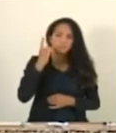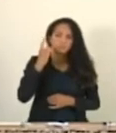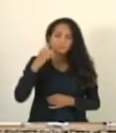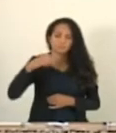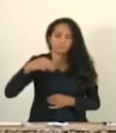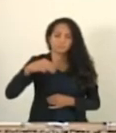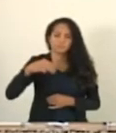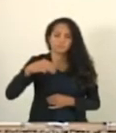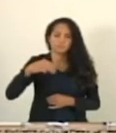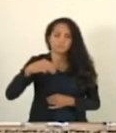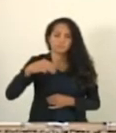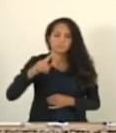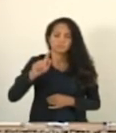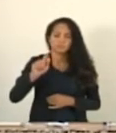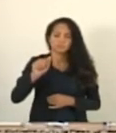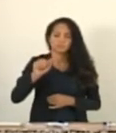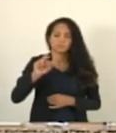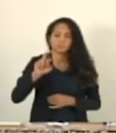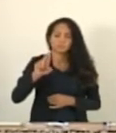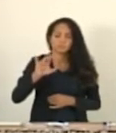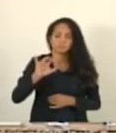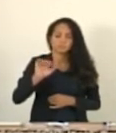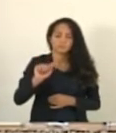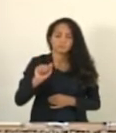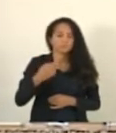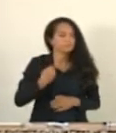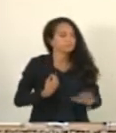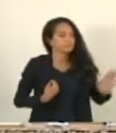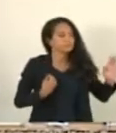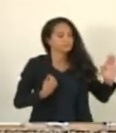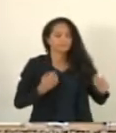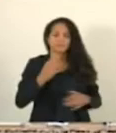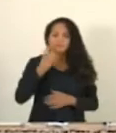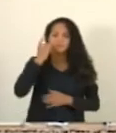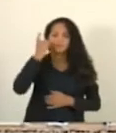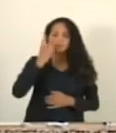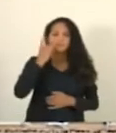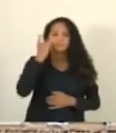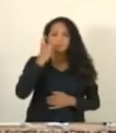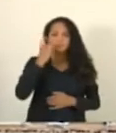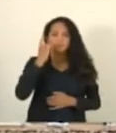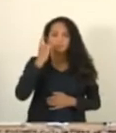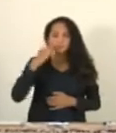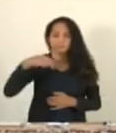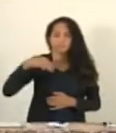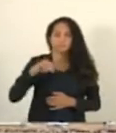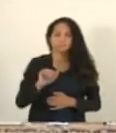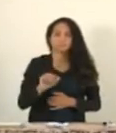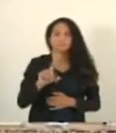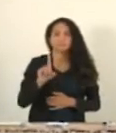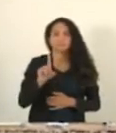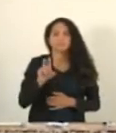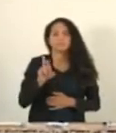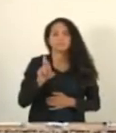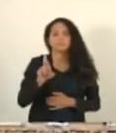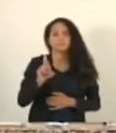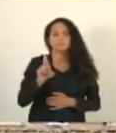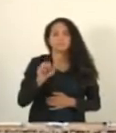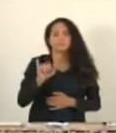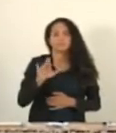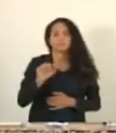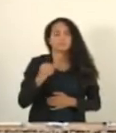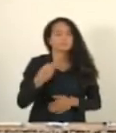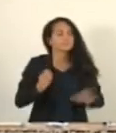Marcos Garcia. Presente. Presente. Deputado Marcos Madureira.